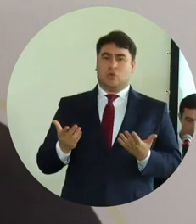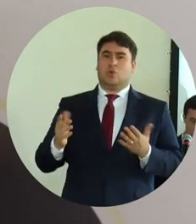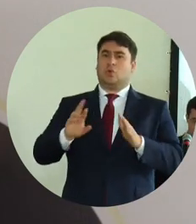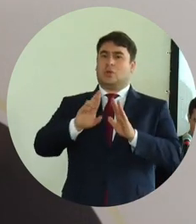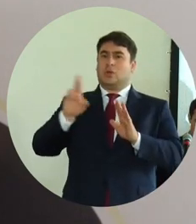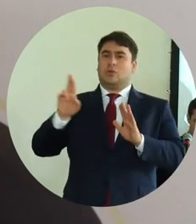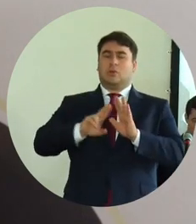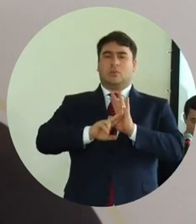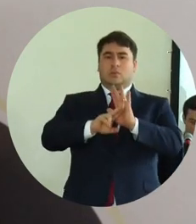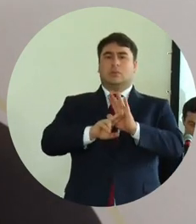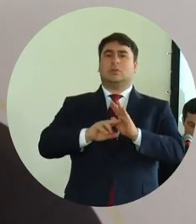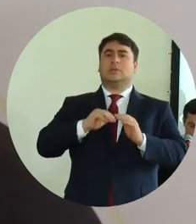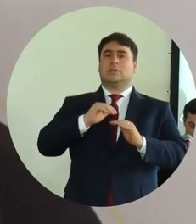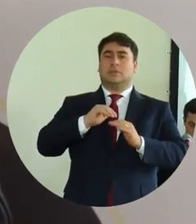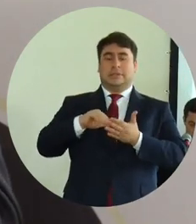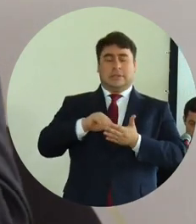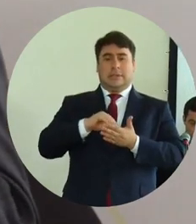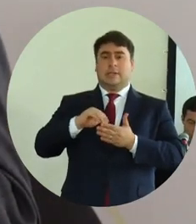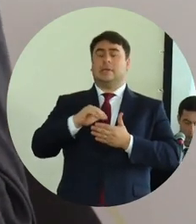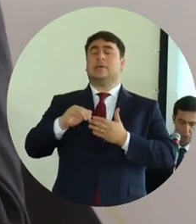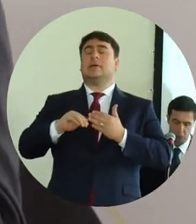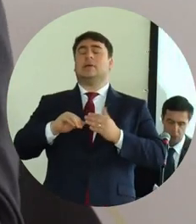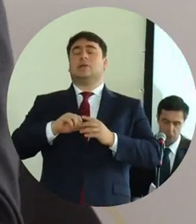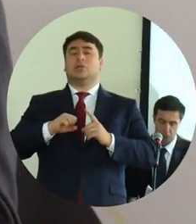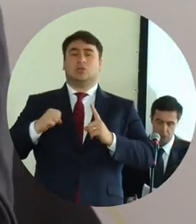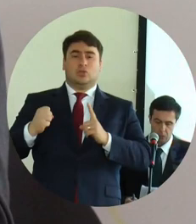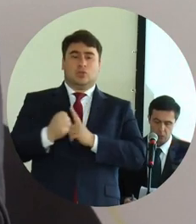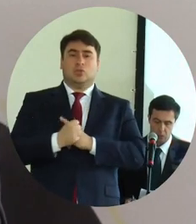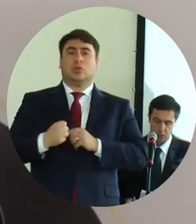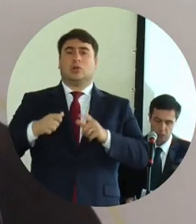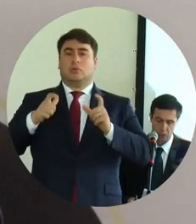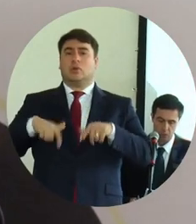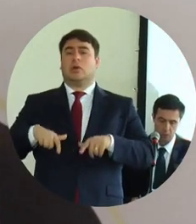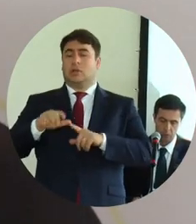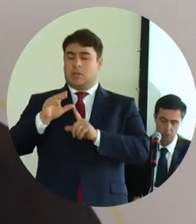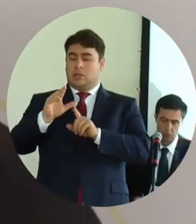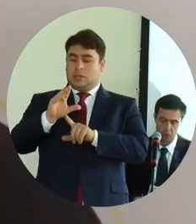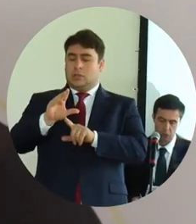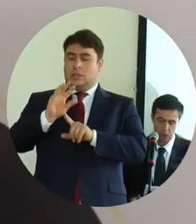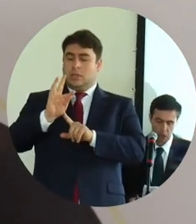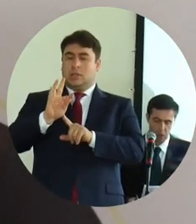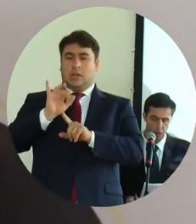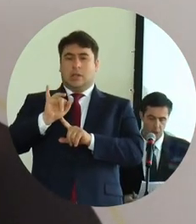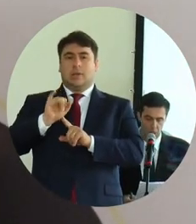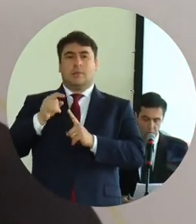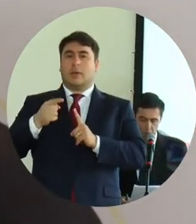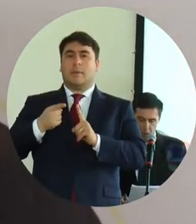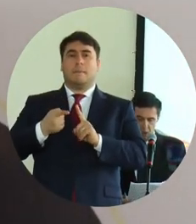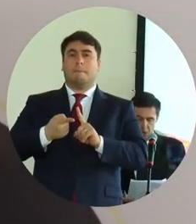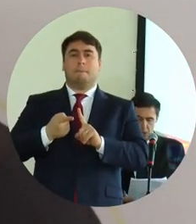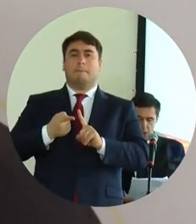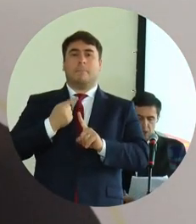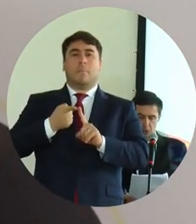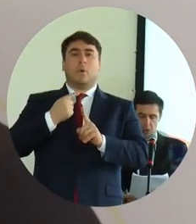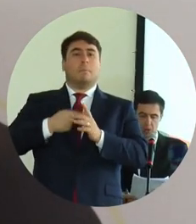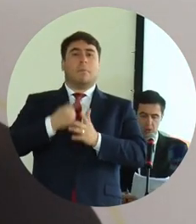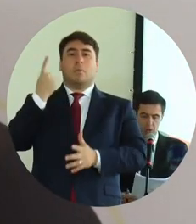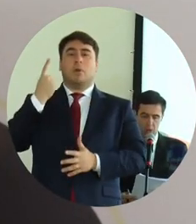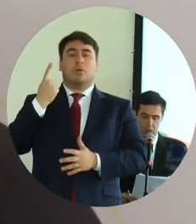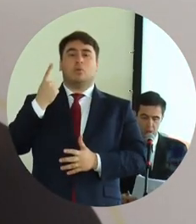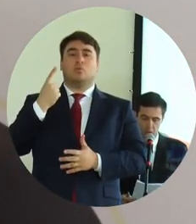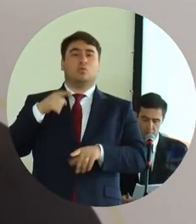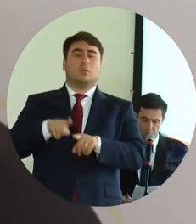de Desenvolvimento Social, o Centro de Tecnologia e Inclusão, CTI, pelo seu pioneirismo e pelo seu